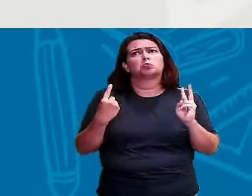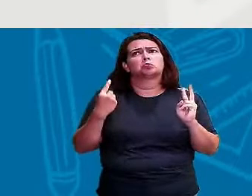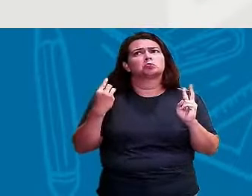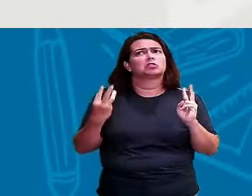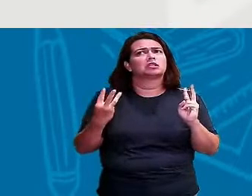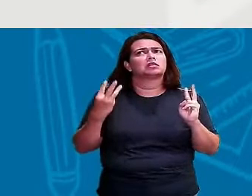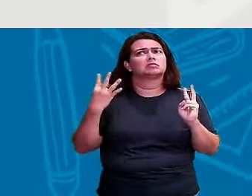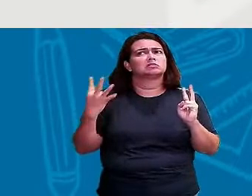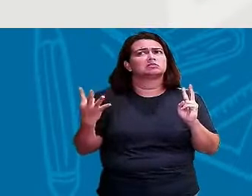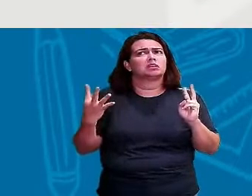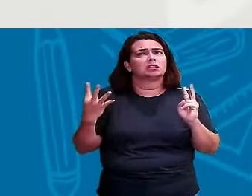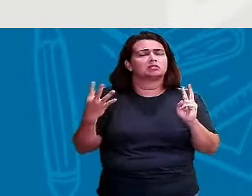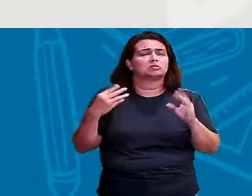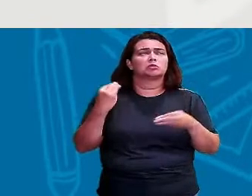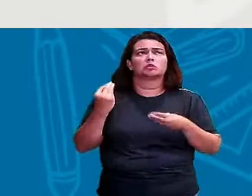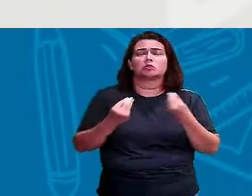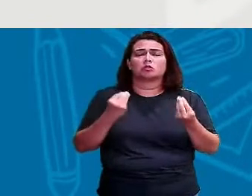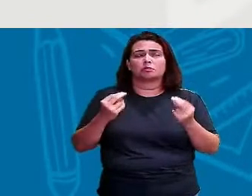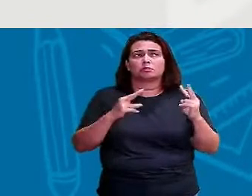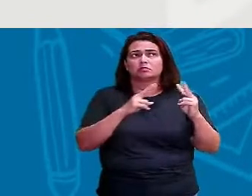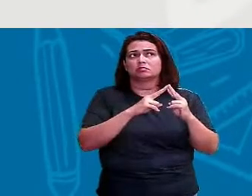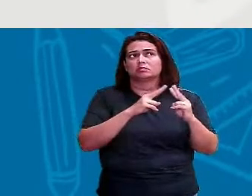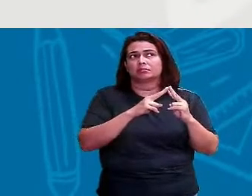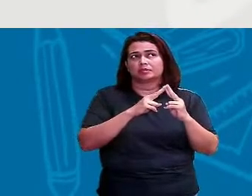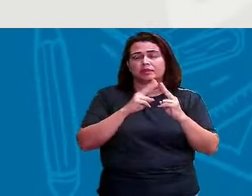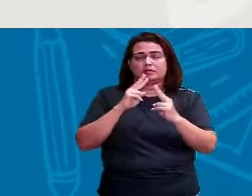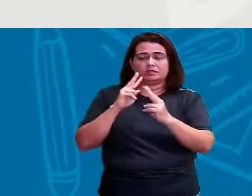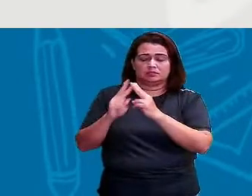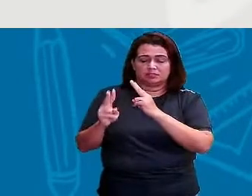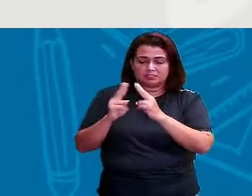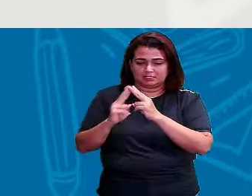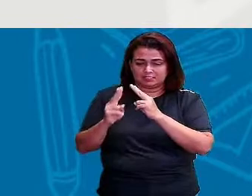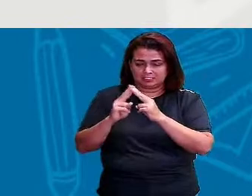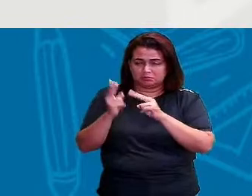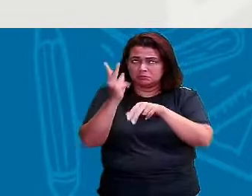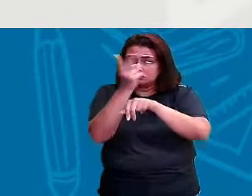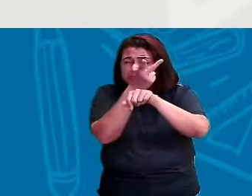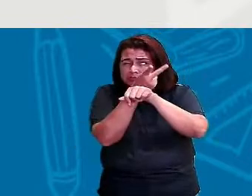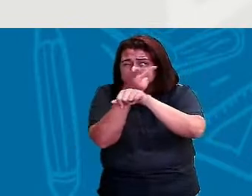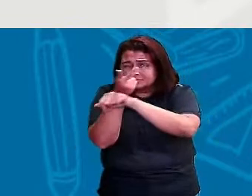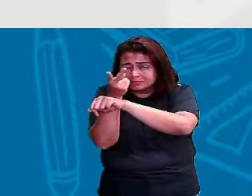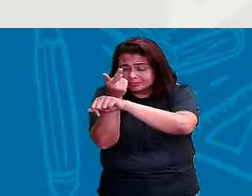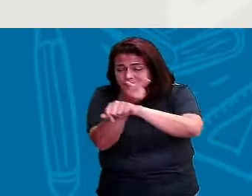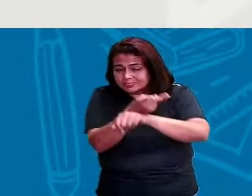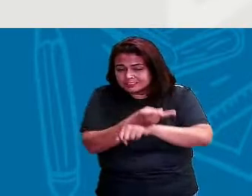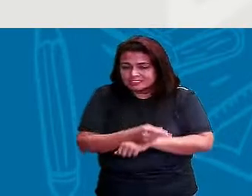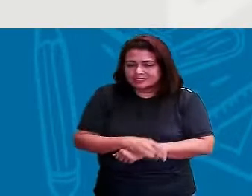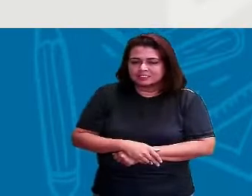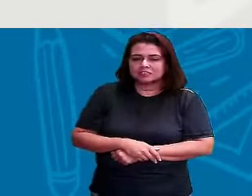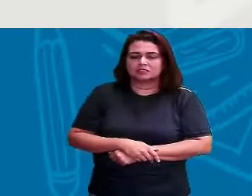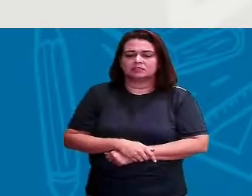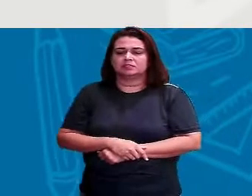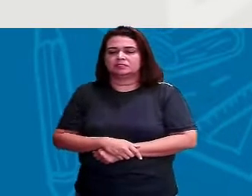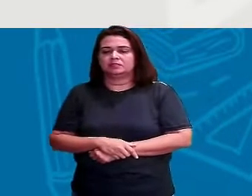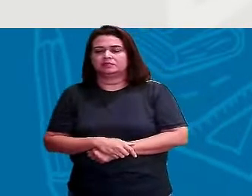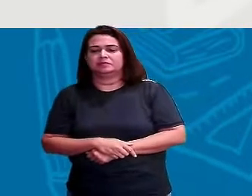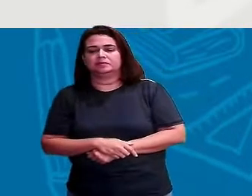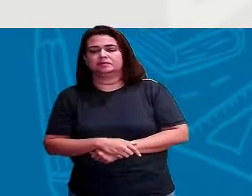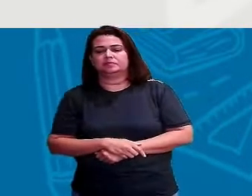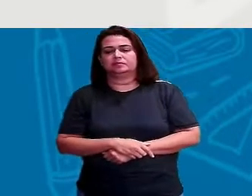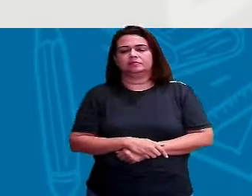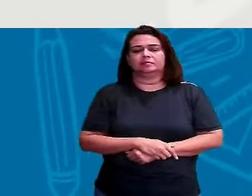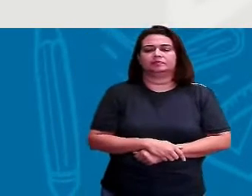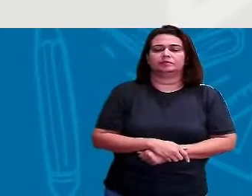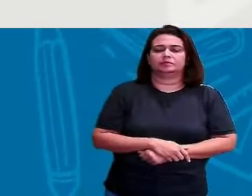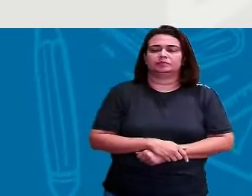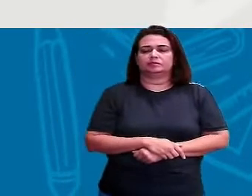sair procurando o que é que tem de par, o que é que tem de ímpar, tá certo? Então, vamos continuar.